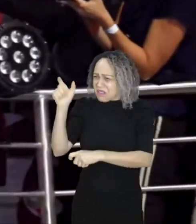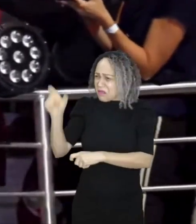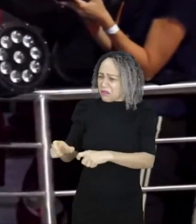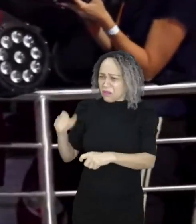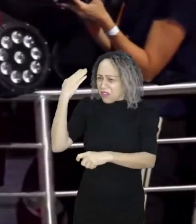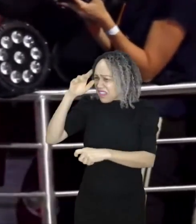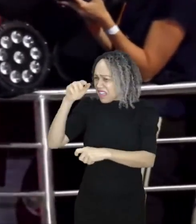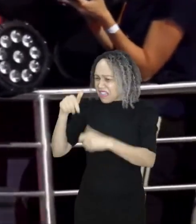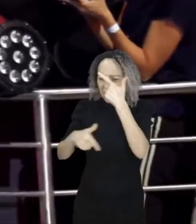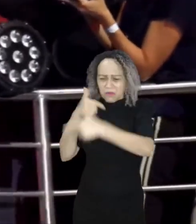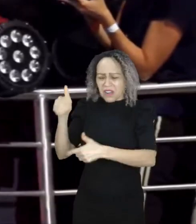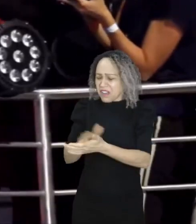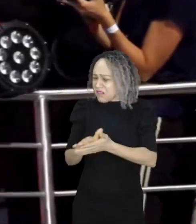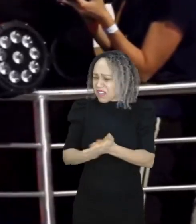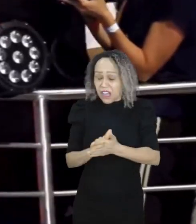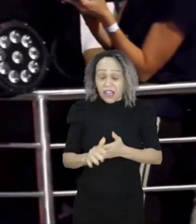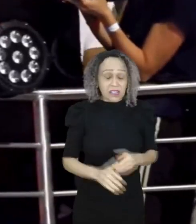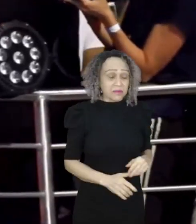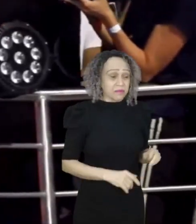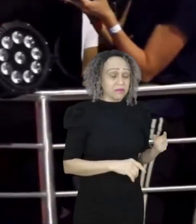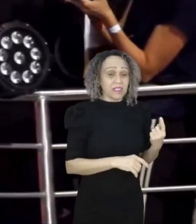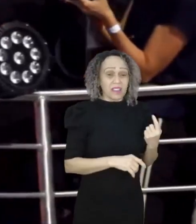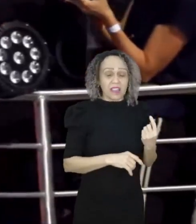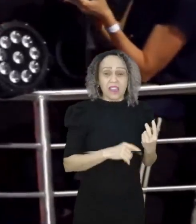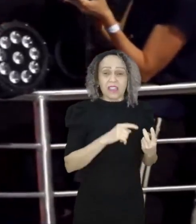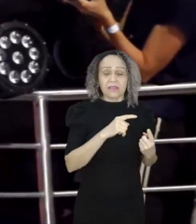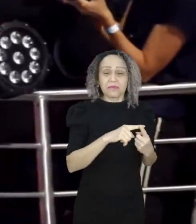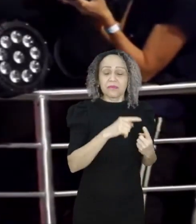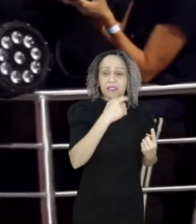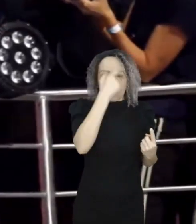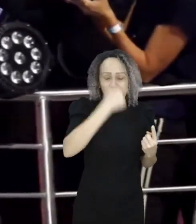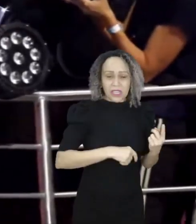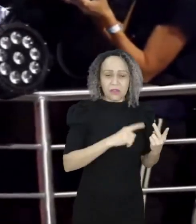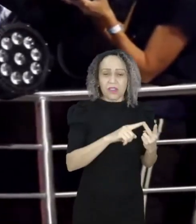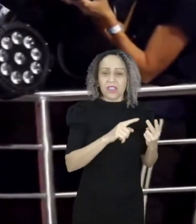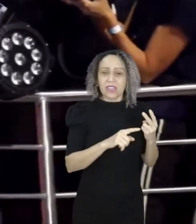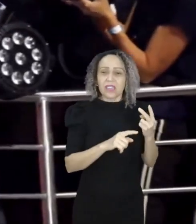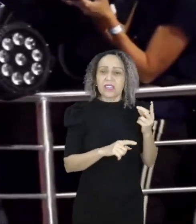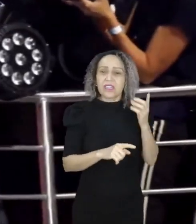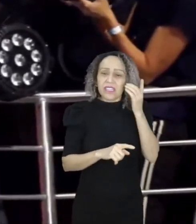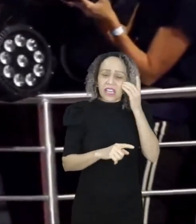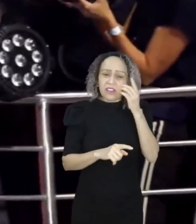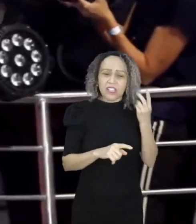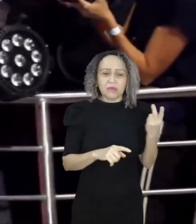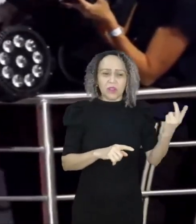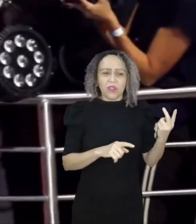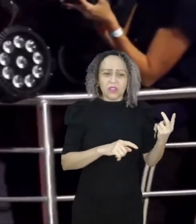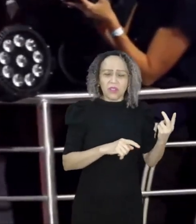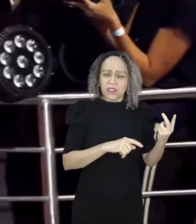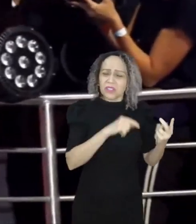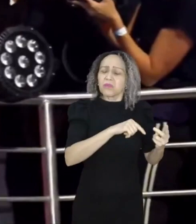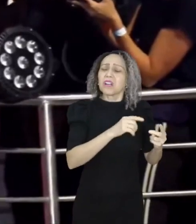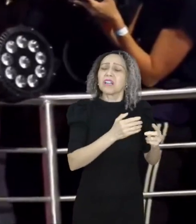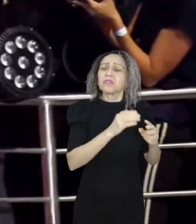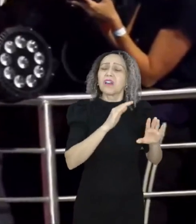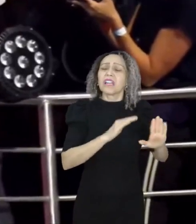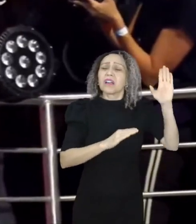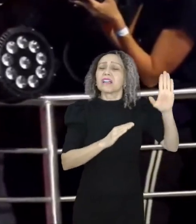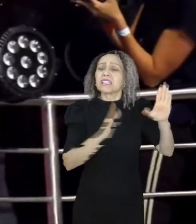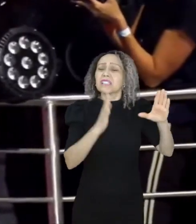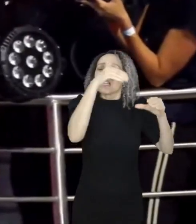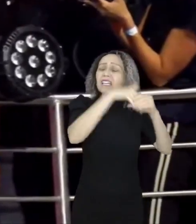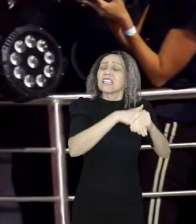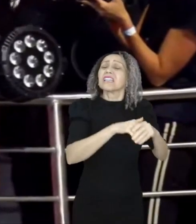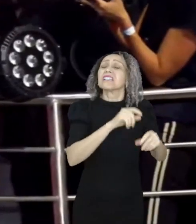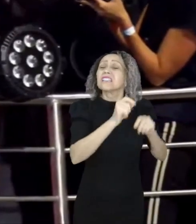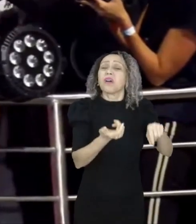e a Dilma, quando fomos candidatos à reeleição, a gente trabalhava o dia inteiro, a gente só ia fazer